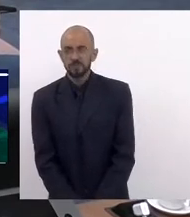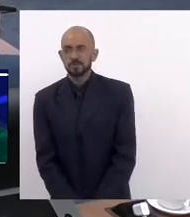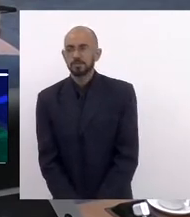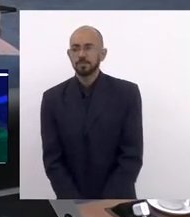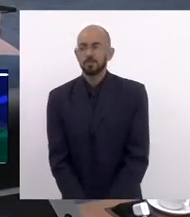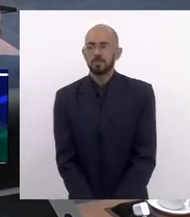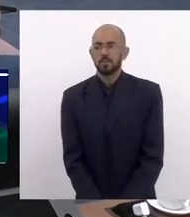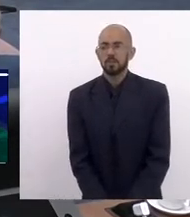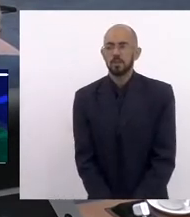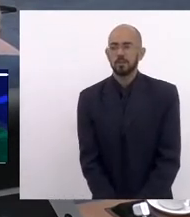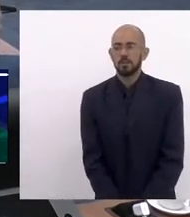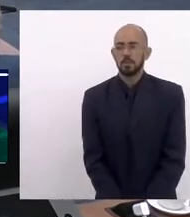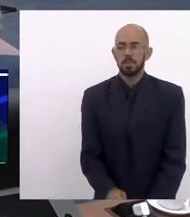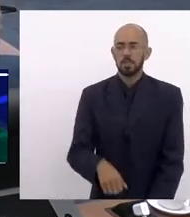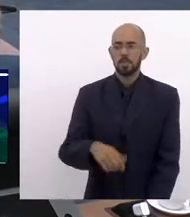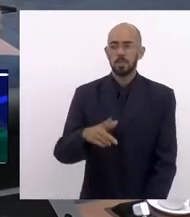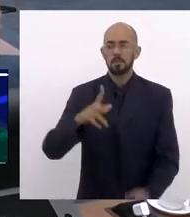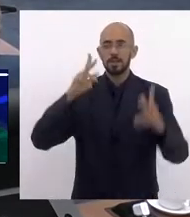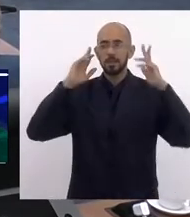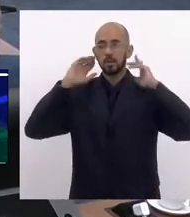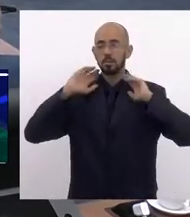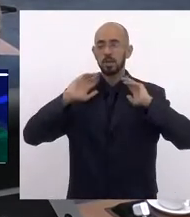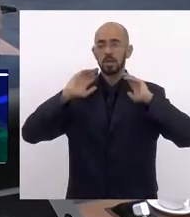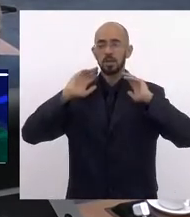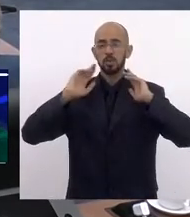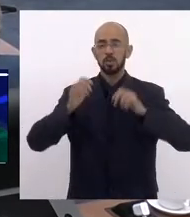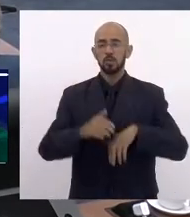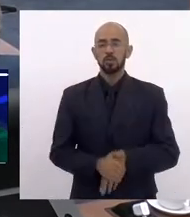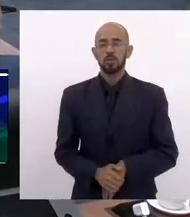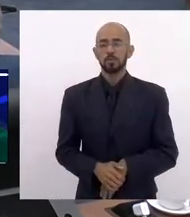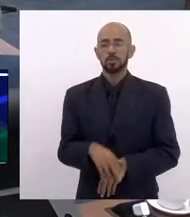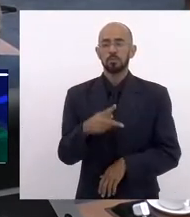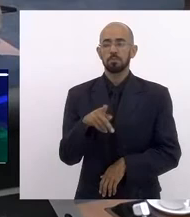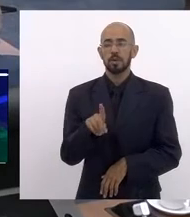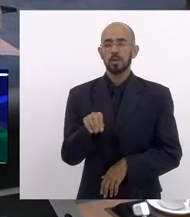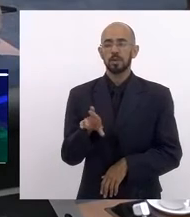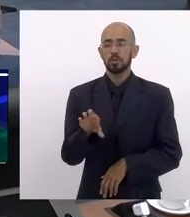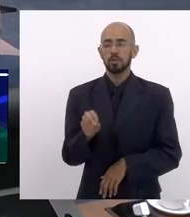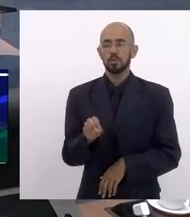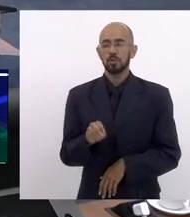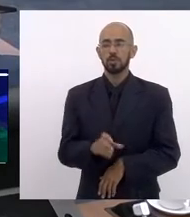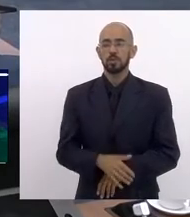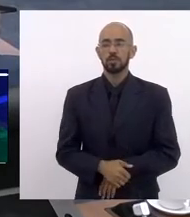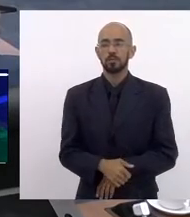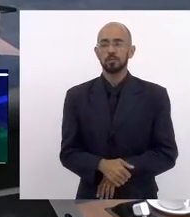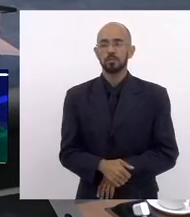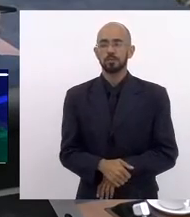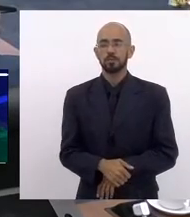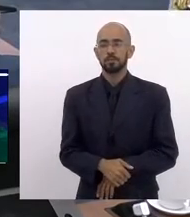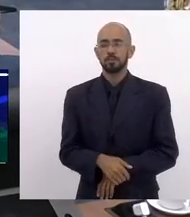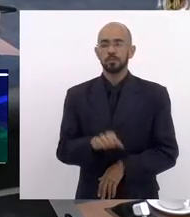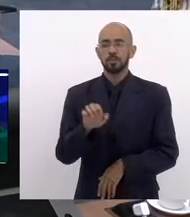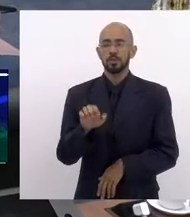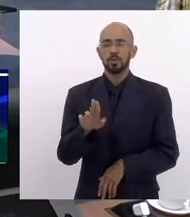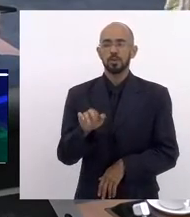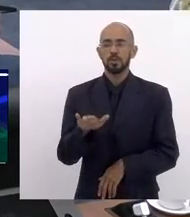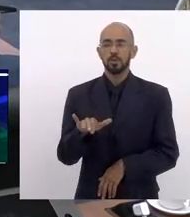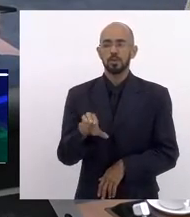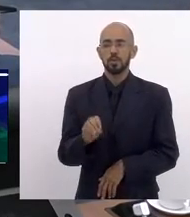deputado Marcelo Cabeleireiro, deputado Pedro Ricardo, Deputado Eurico